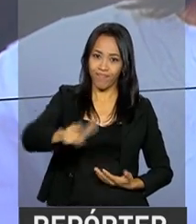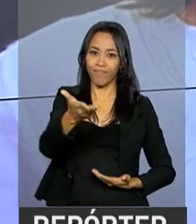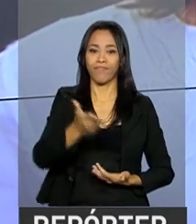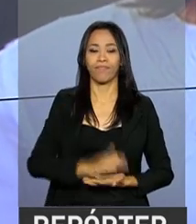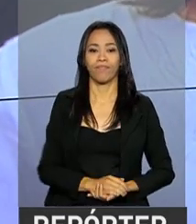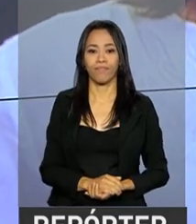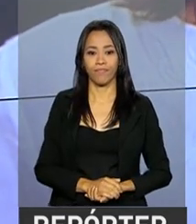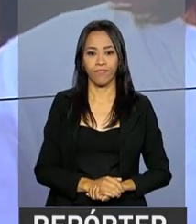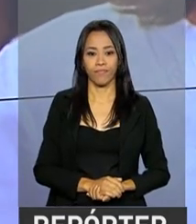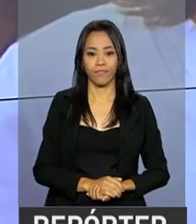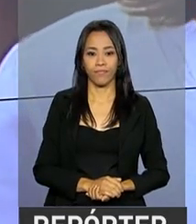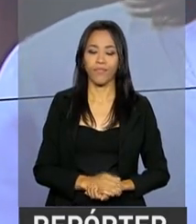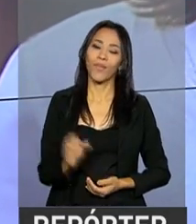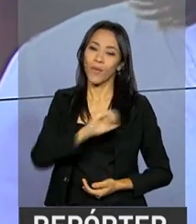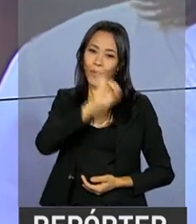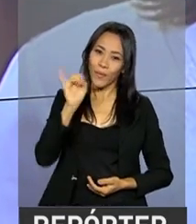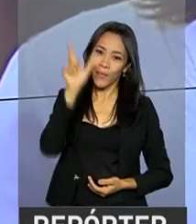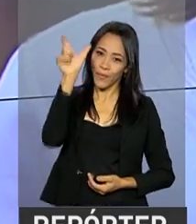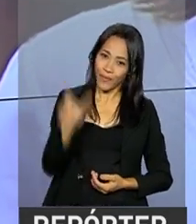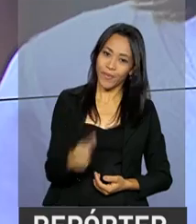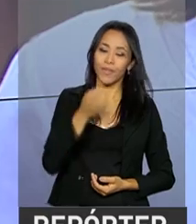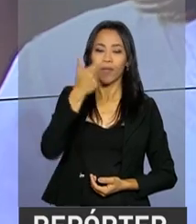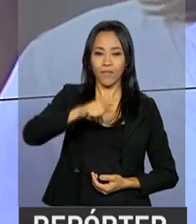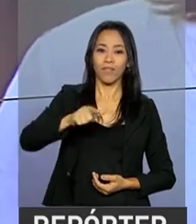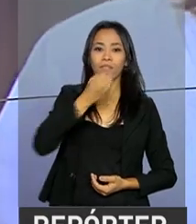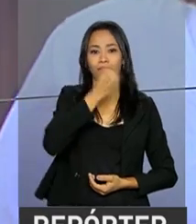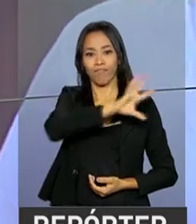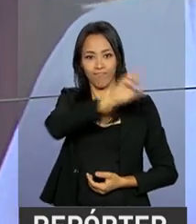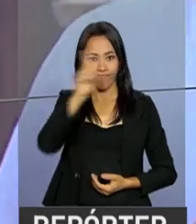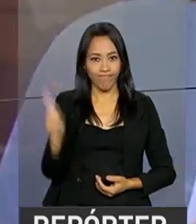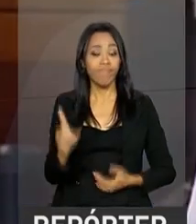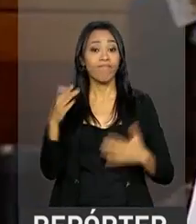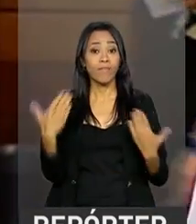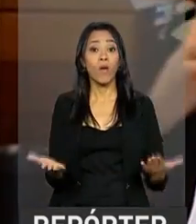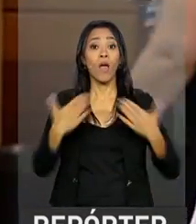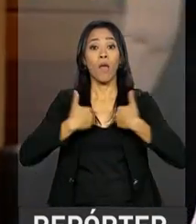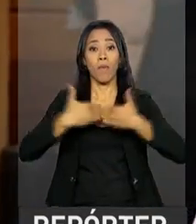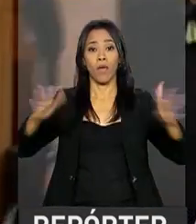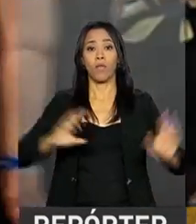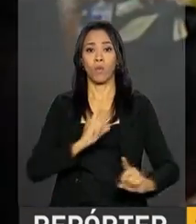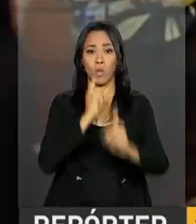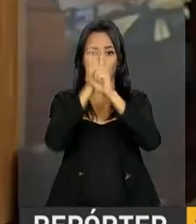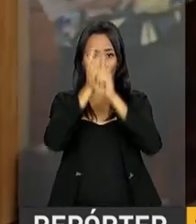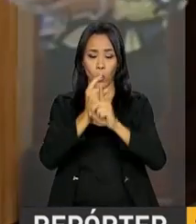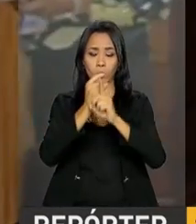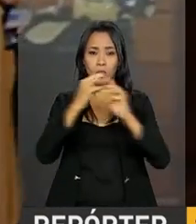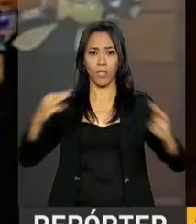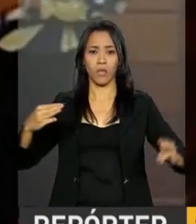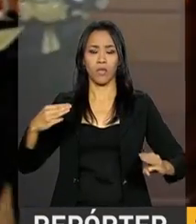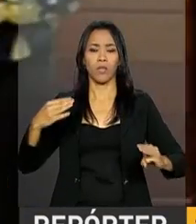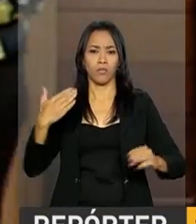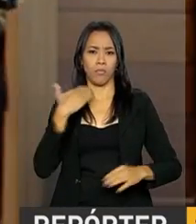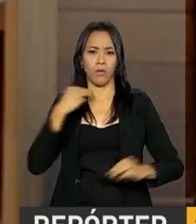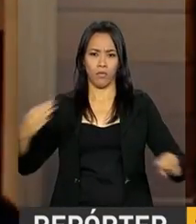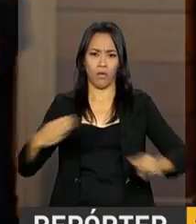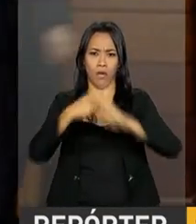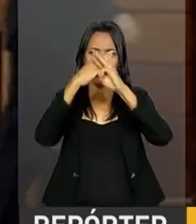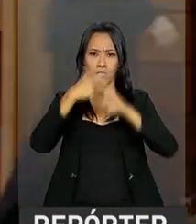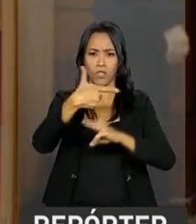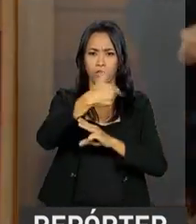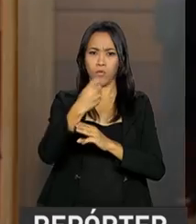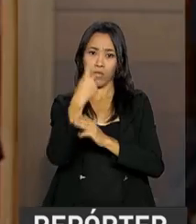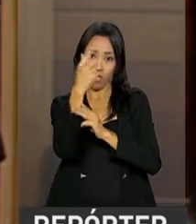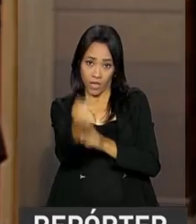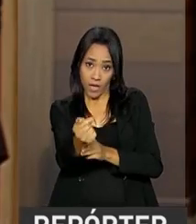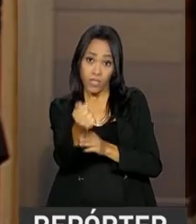vez Olá Leandro novamente Bom dia na abertura do encontro caixa 2017 o presidente Michel Temer